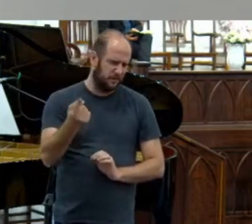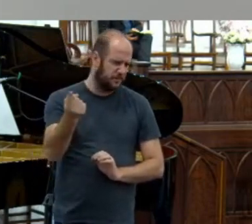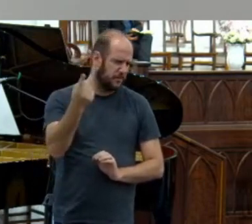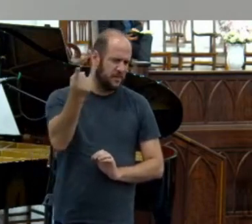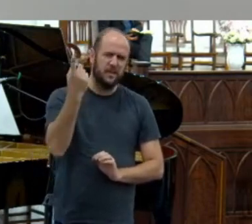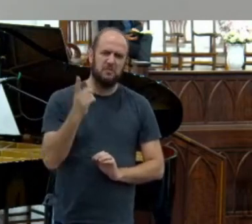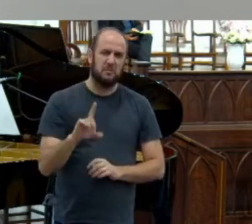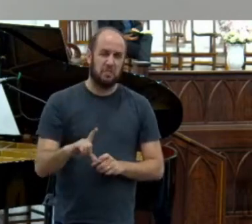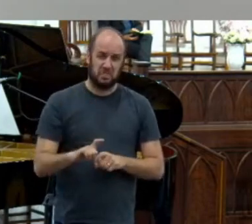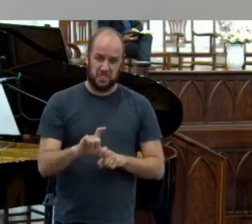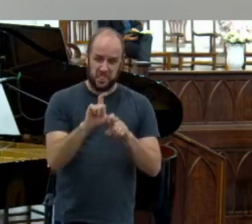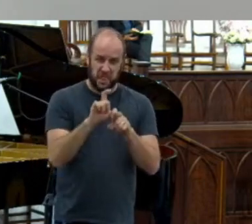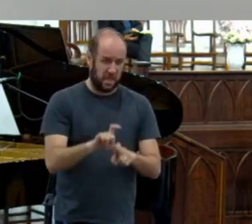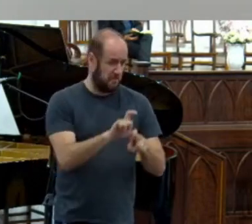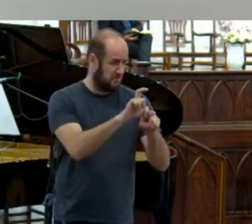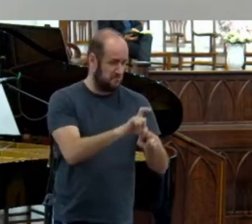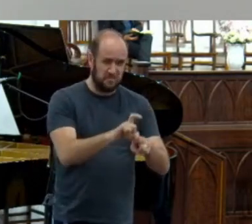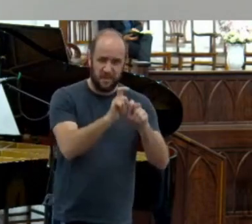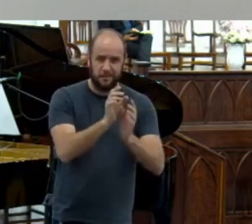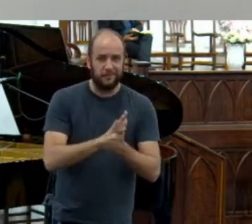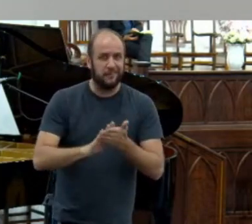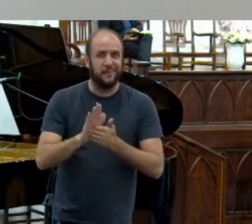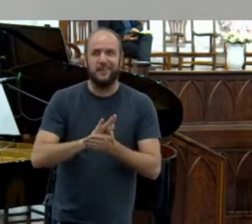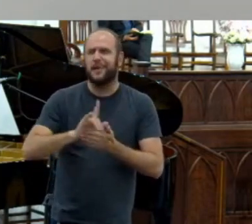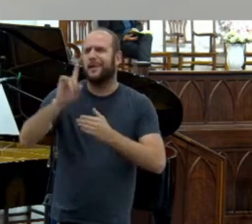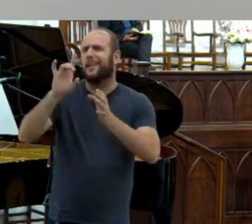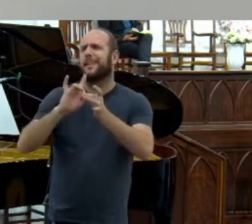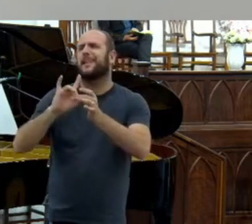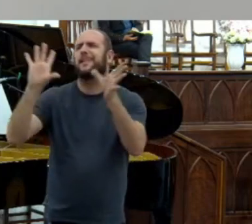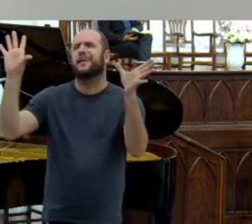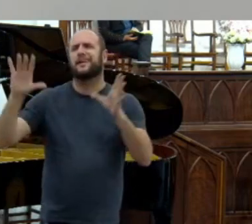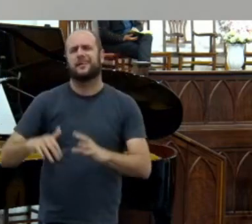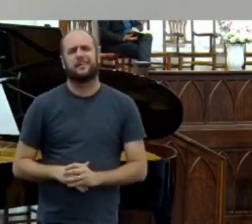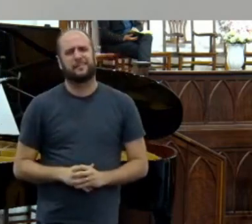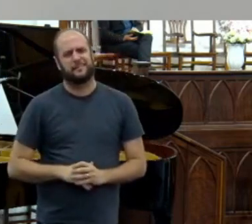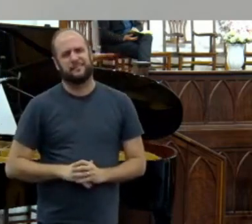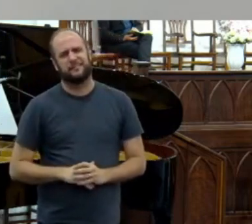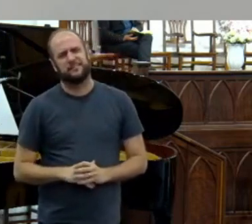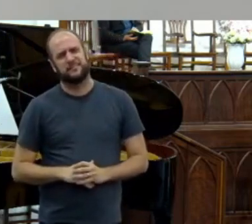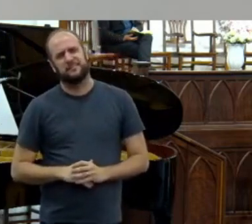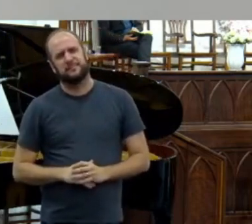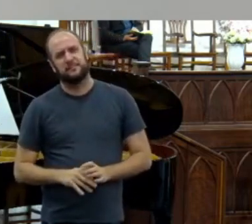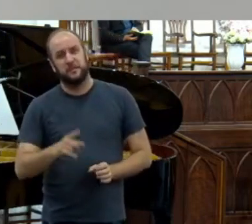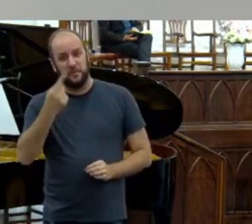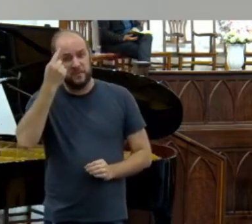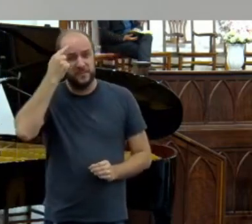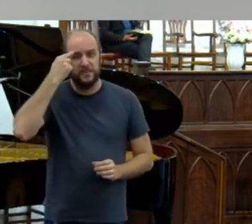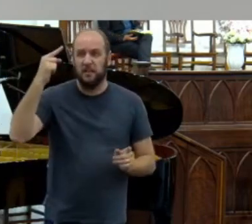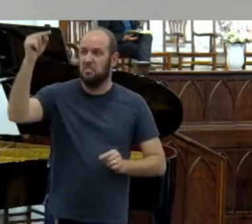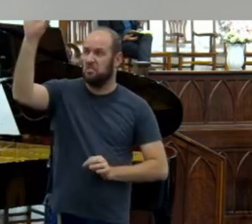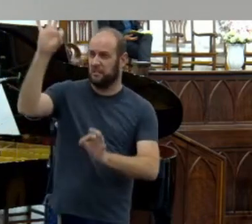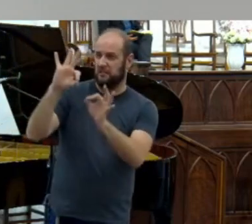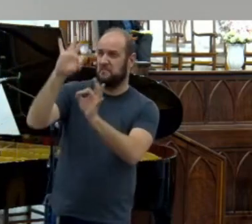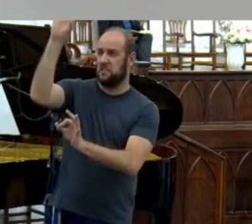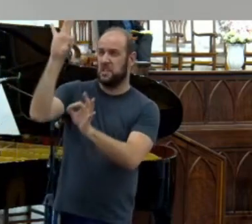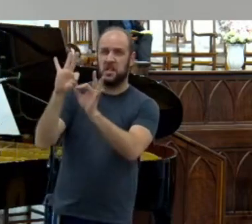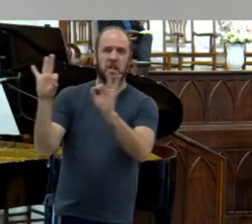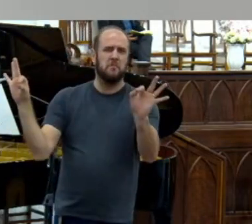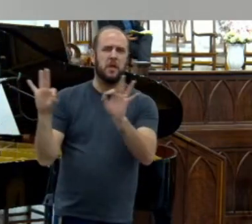não depende de ninguém, ele é independente. Que tamanho você pensa que ele é para você criticá-lo?